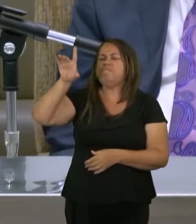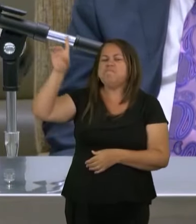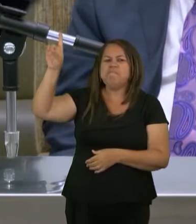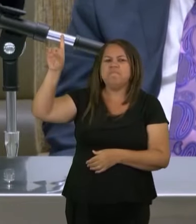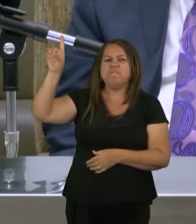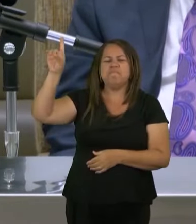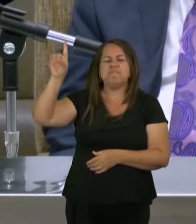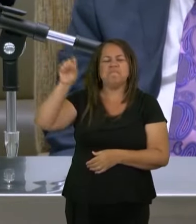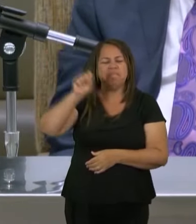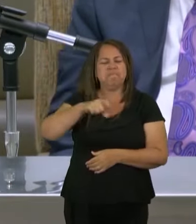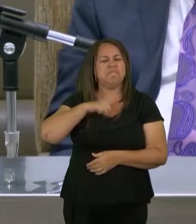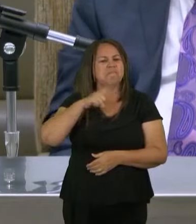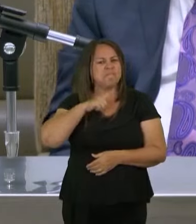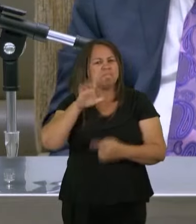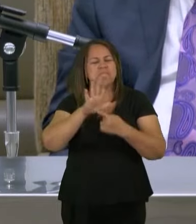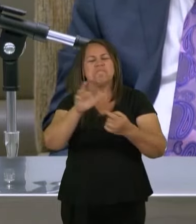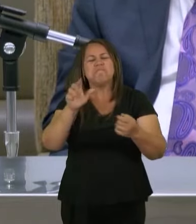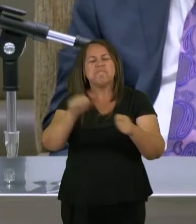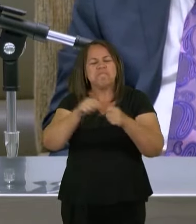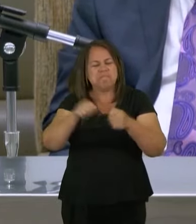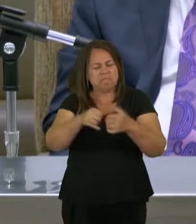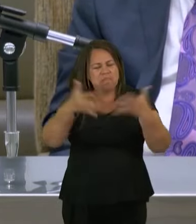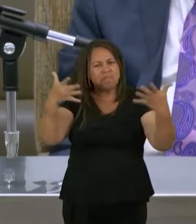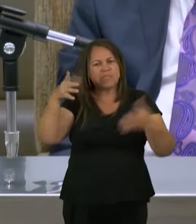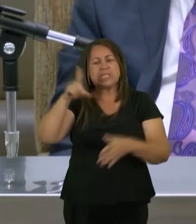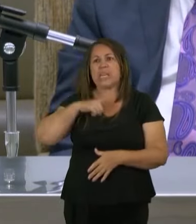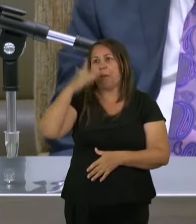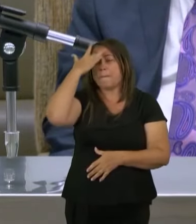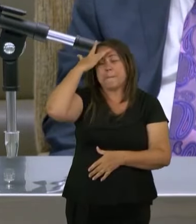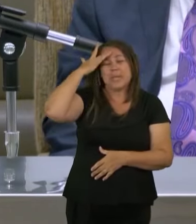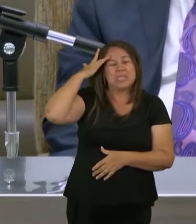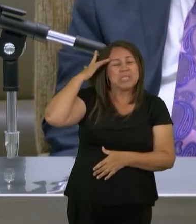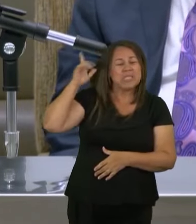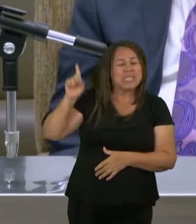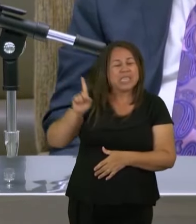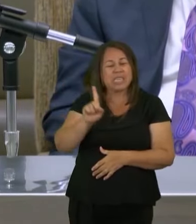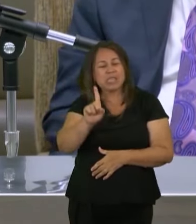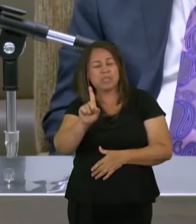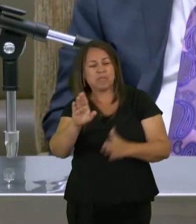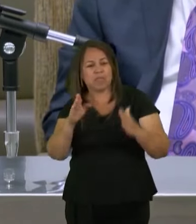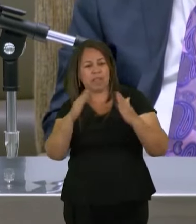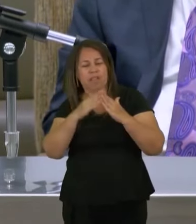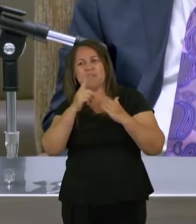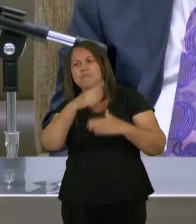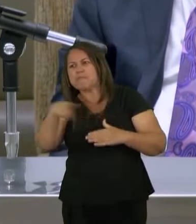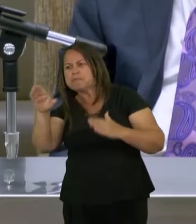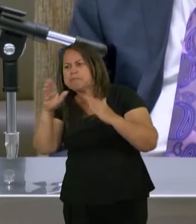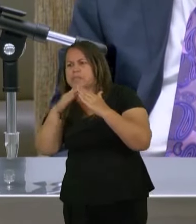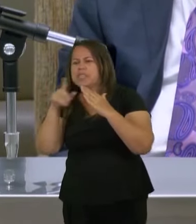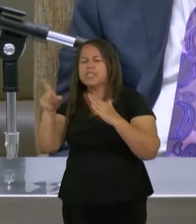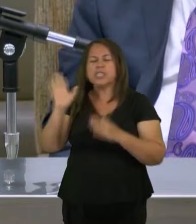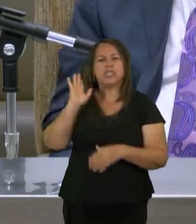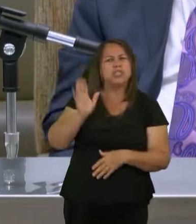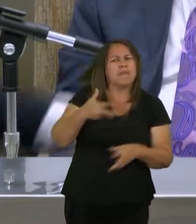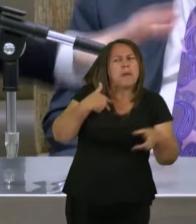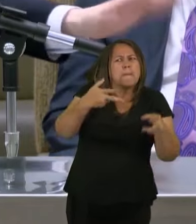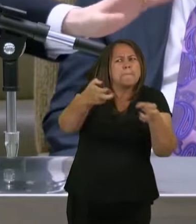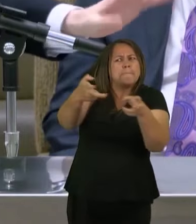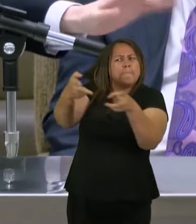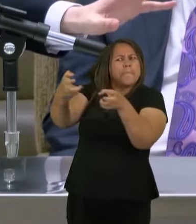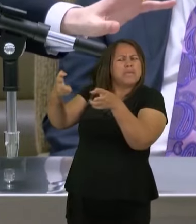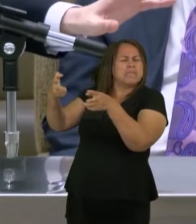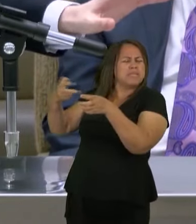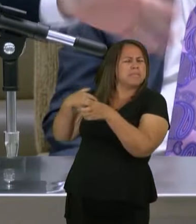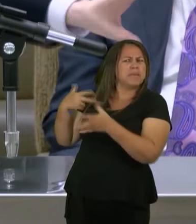sinais, haverá sinais. Tem gente aqui que quando chegar em casa hoje, já vai perceber que